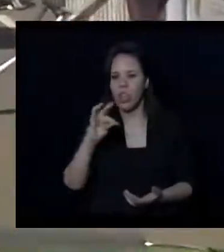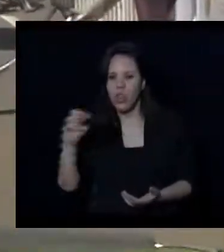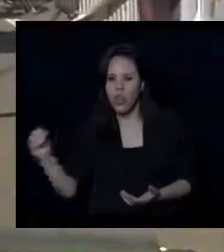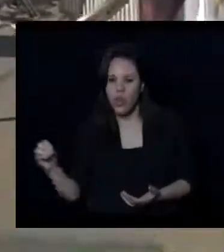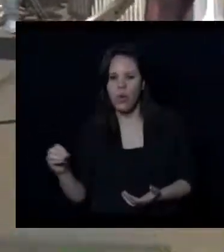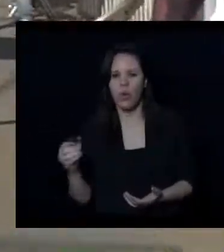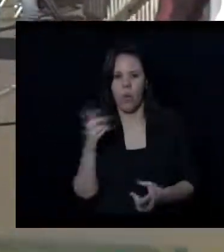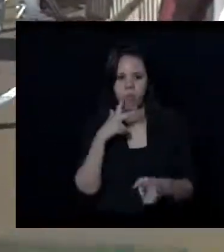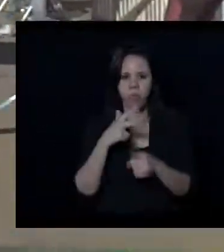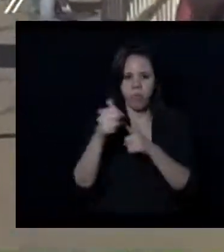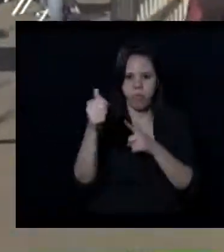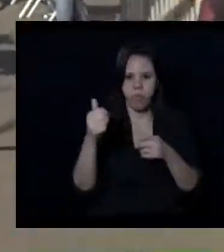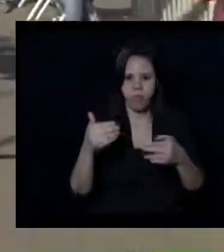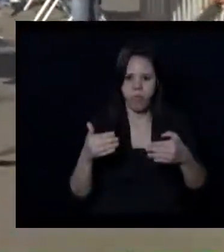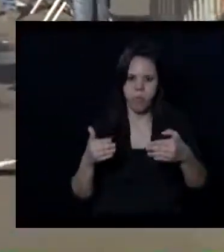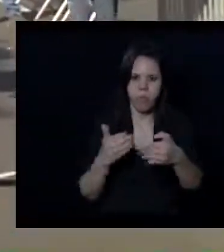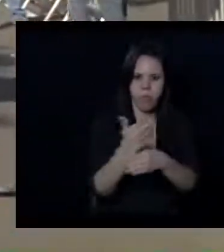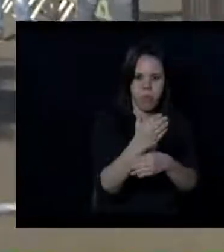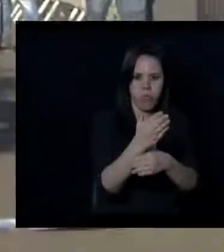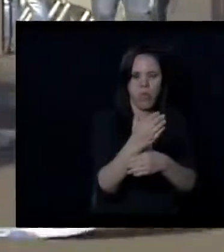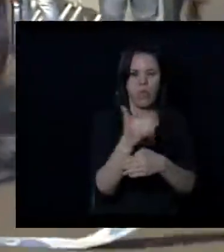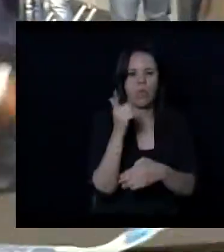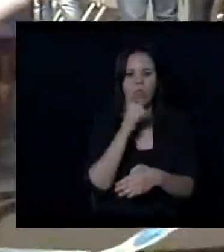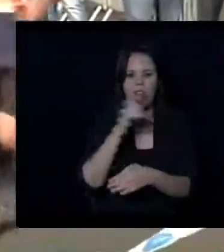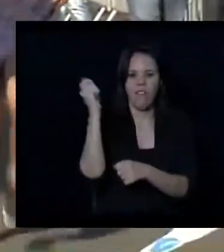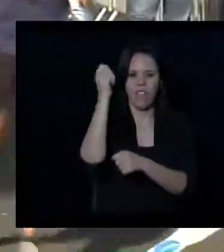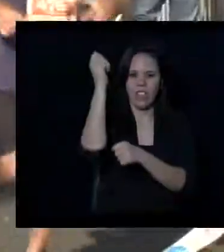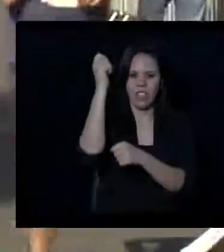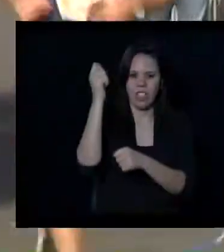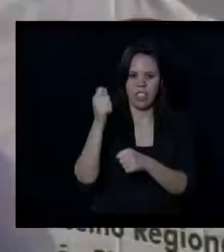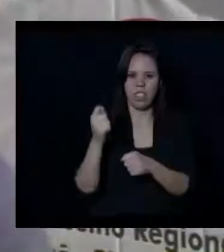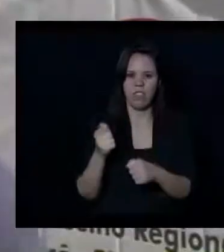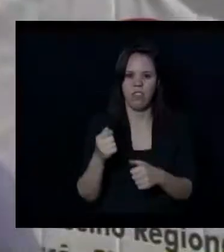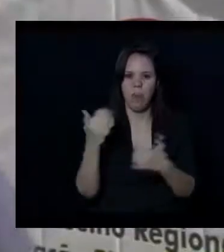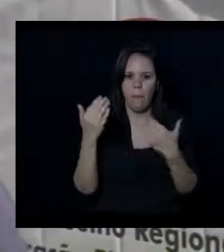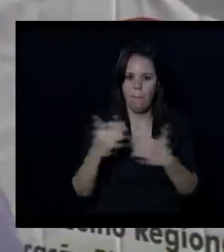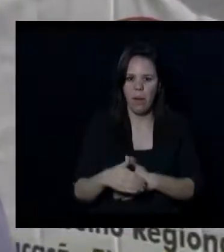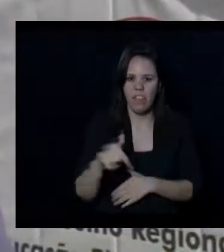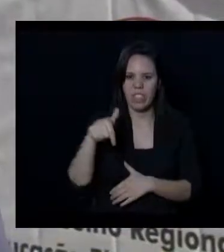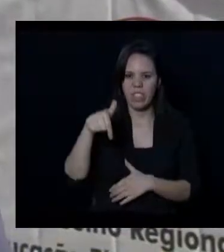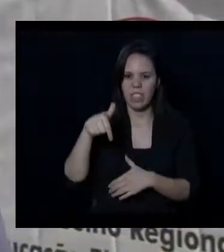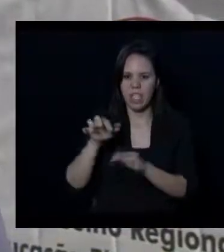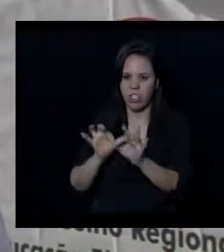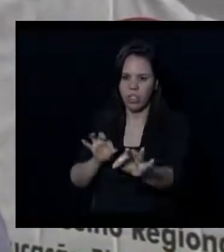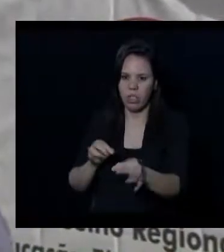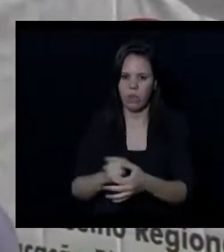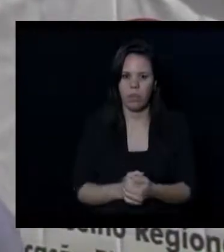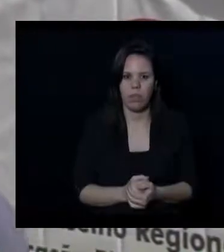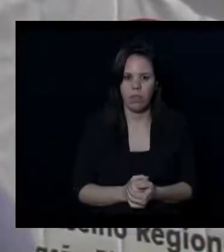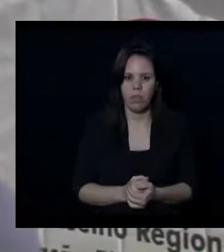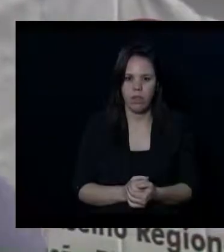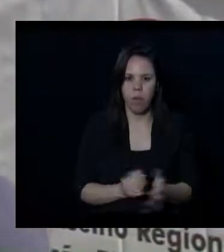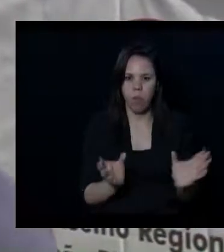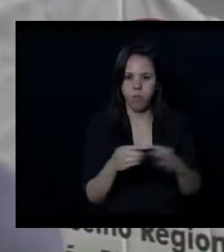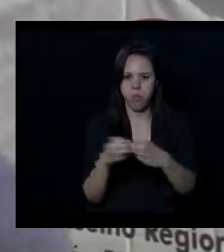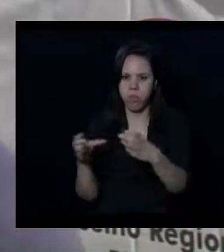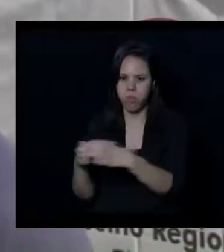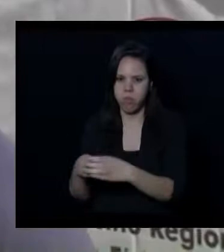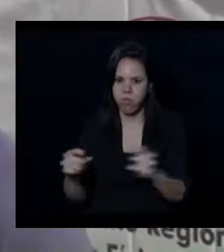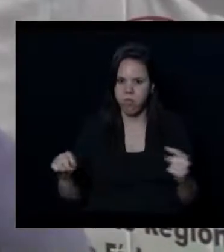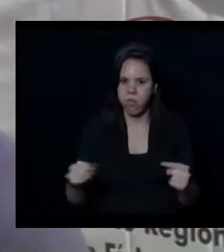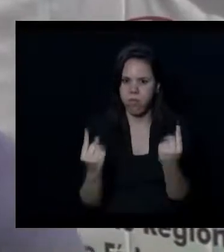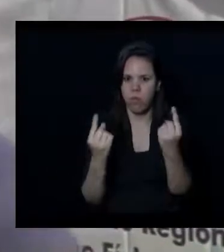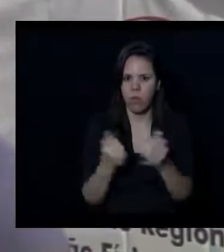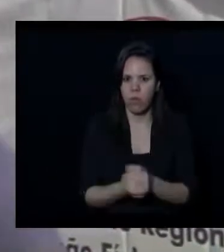Jesus rompeu a faixa da chegada e foi o vencedor da prova dos 7 quilômetros. Em uma das categorias mais